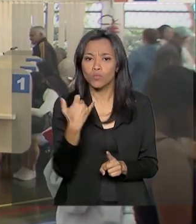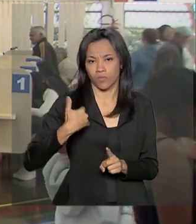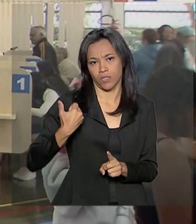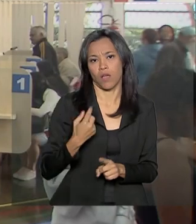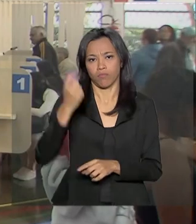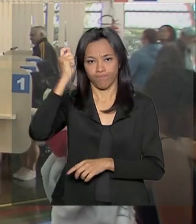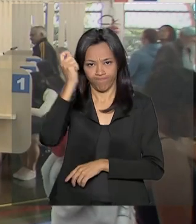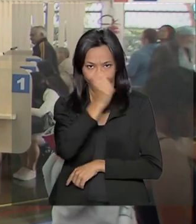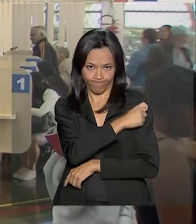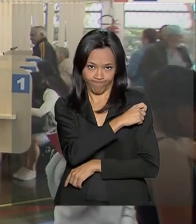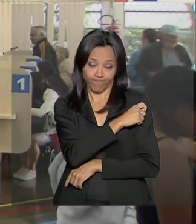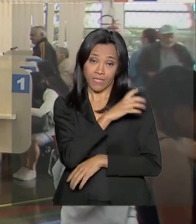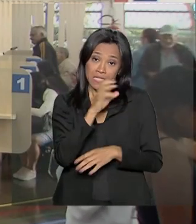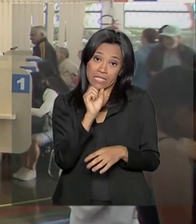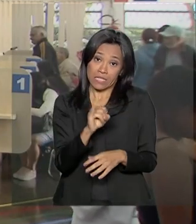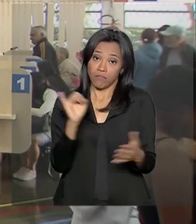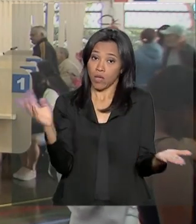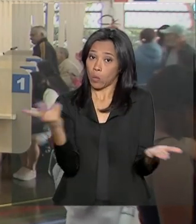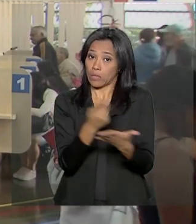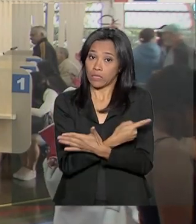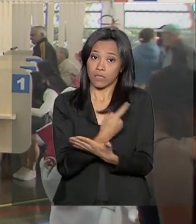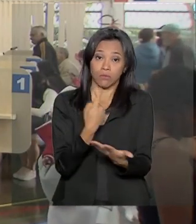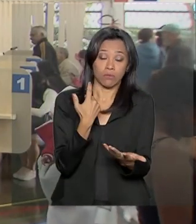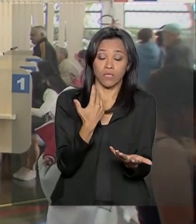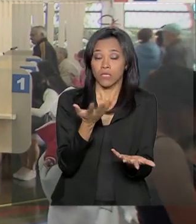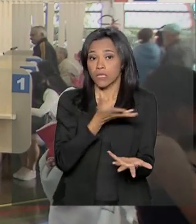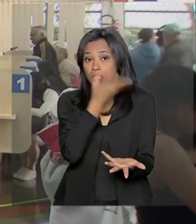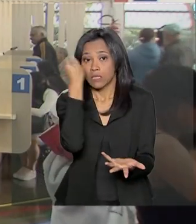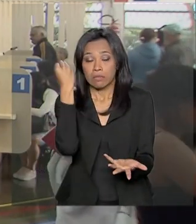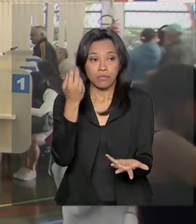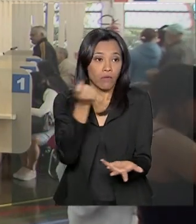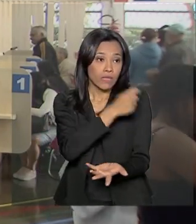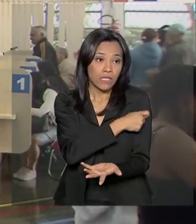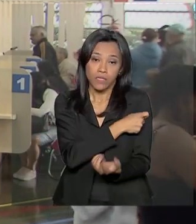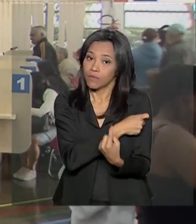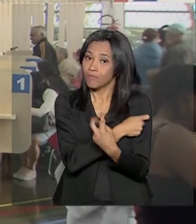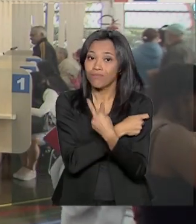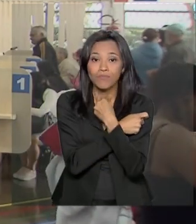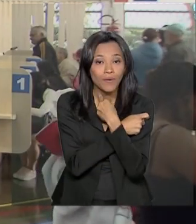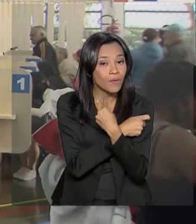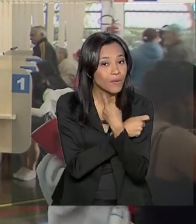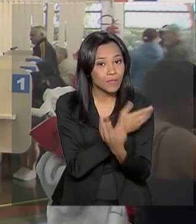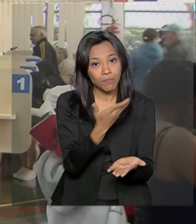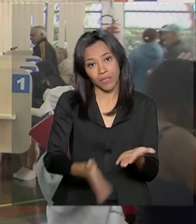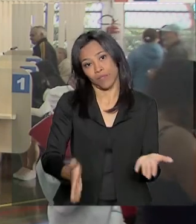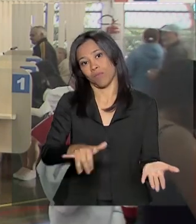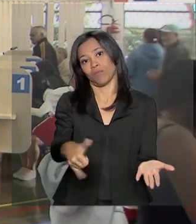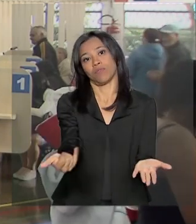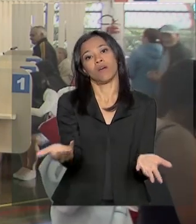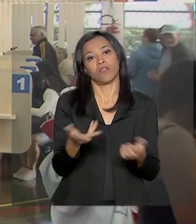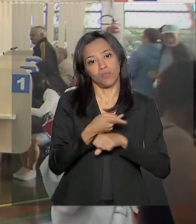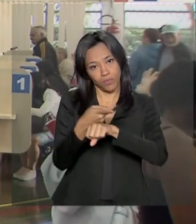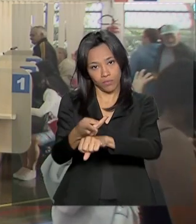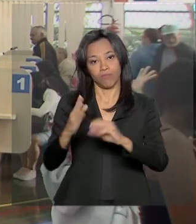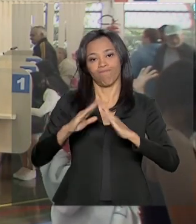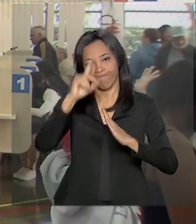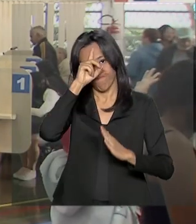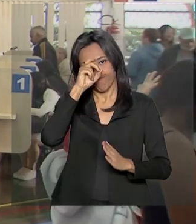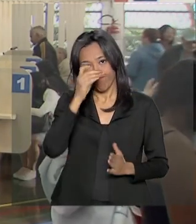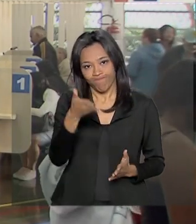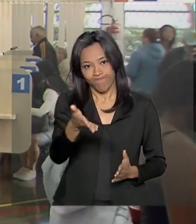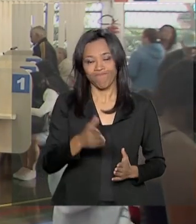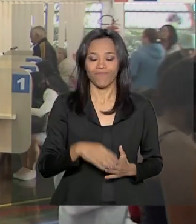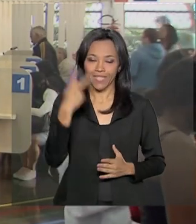idade mas quem por algum motivo não tomou a vacina não pode perder essa oportunidade de são paulo